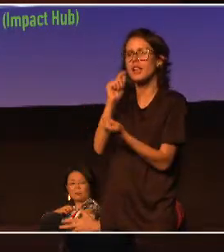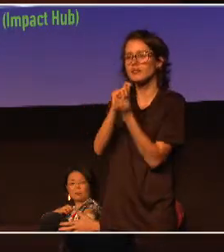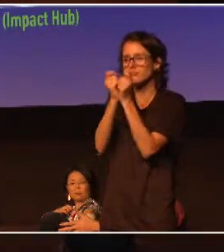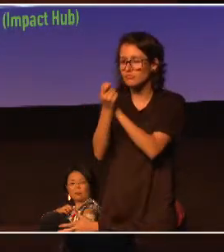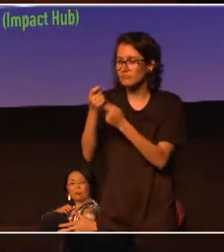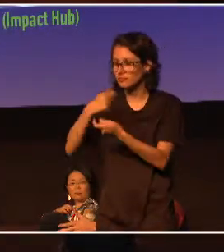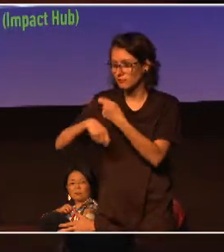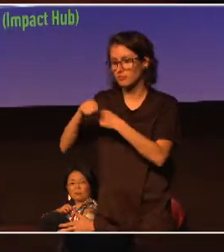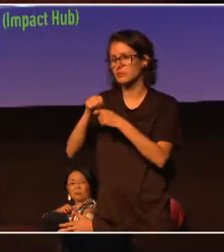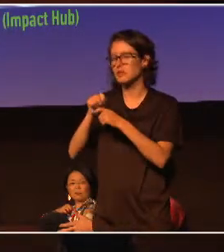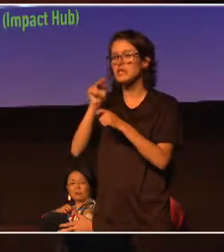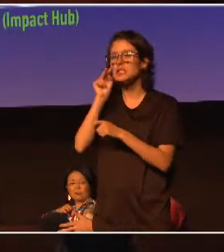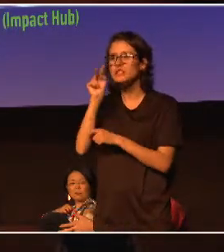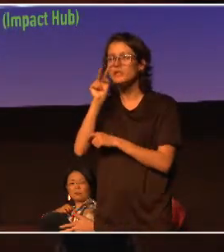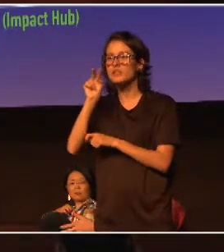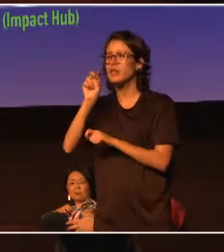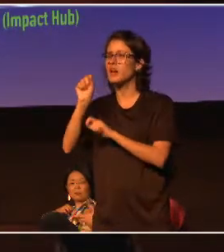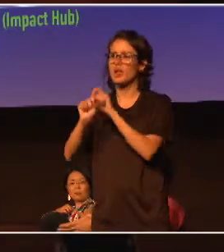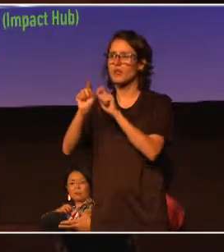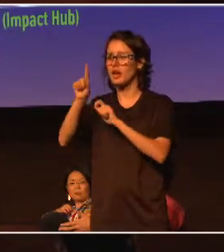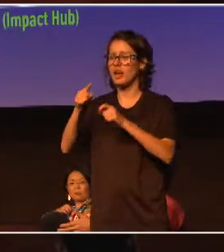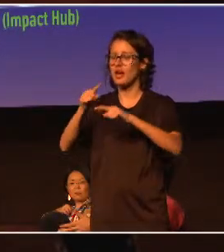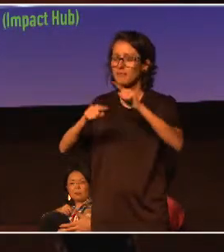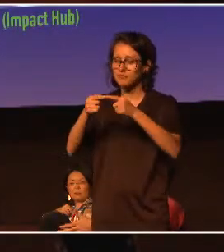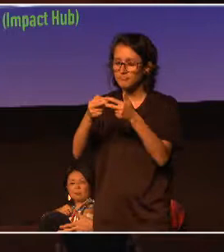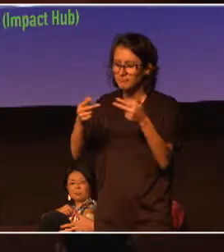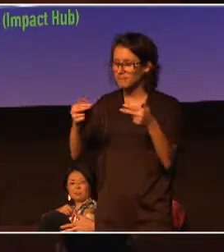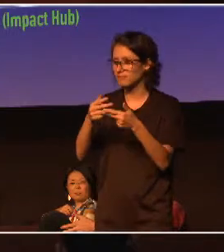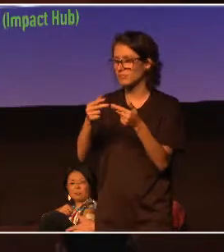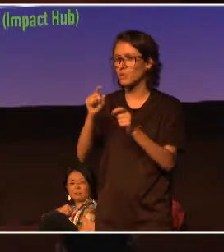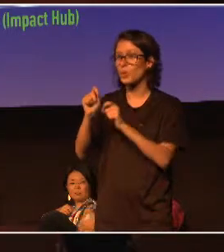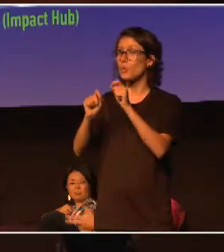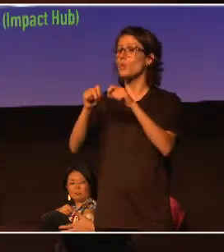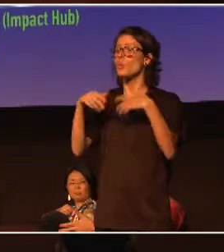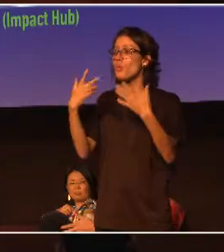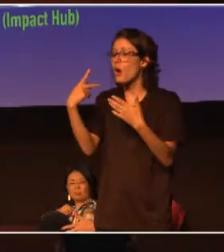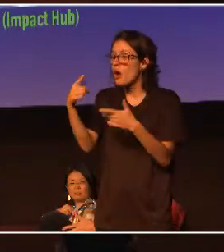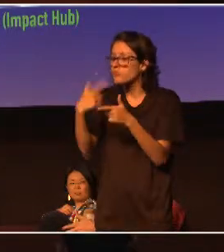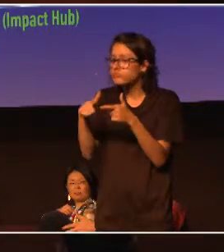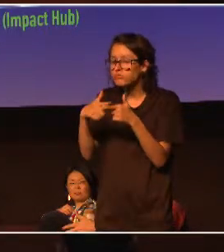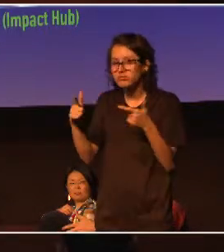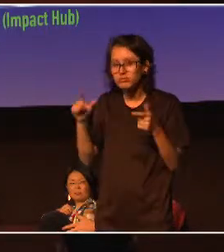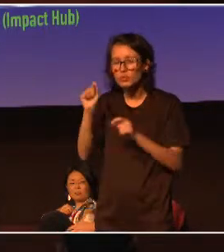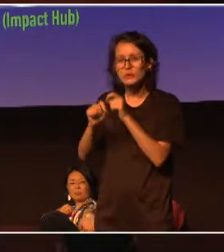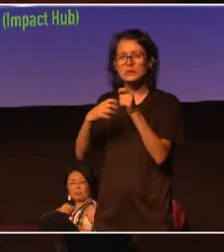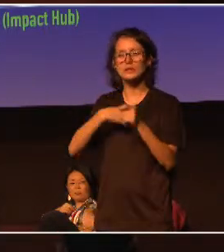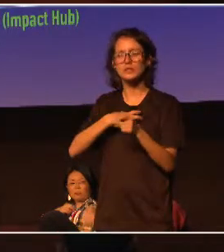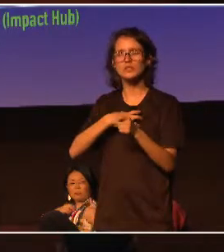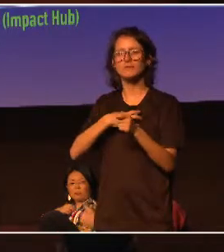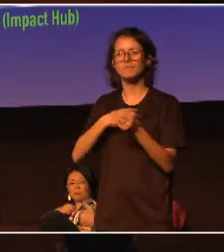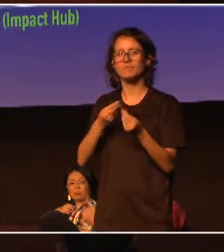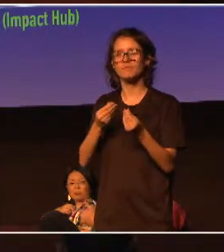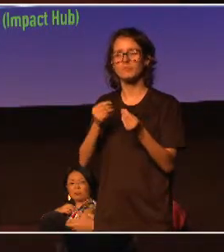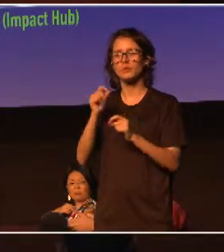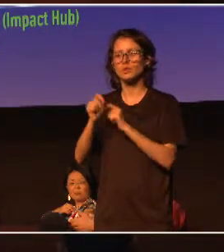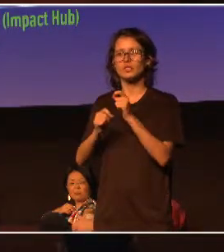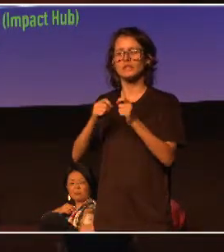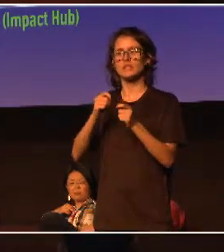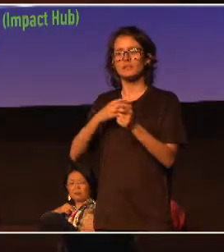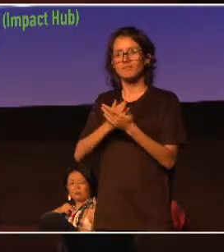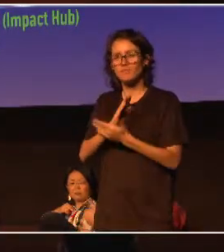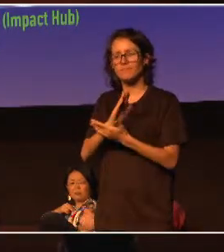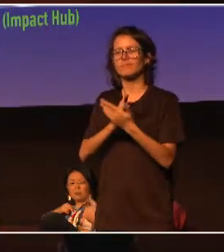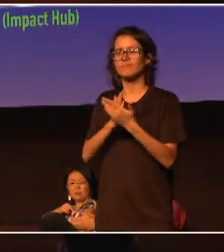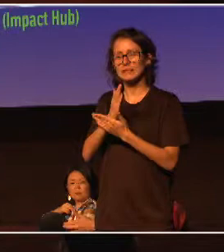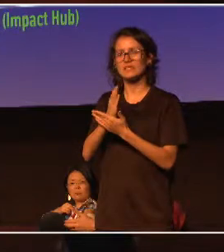sempre ferramentas, né? Eu acho que o importante é que problema você quer resolver, né? O que está pegando para você? O que está pegando o suficiente para você